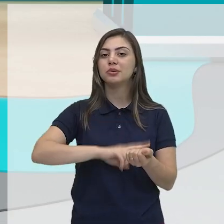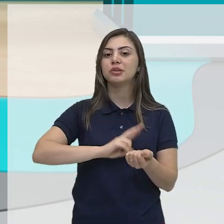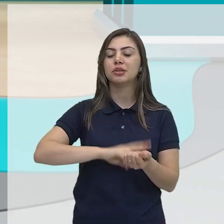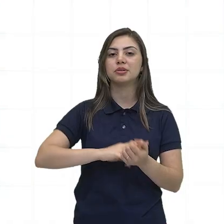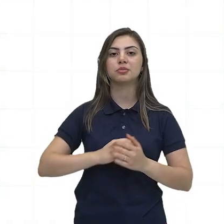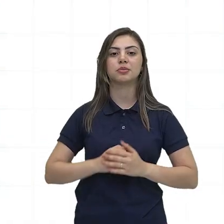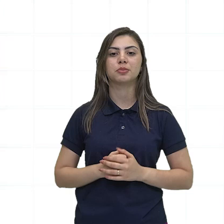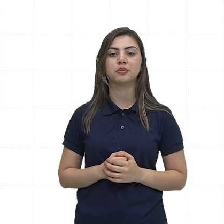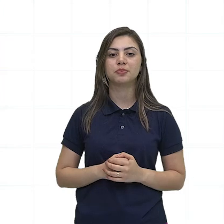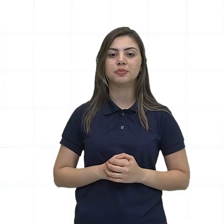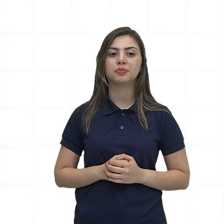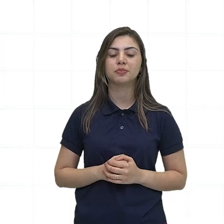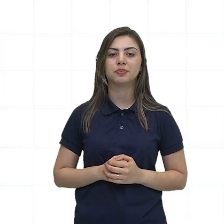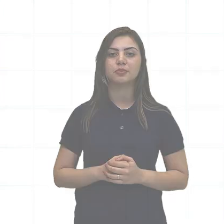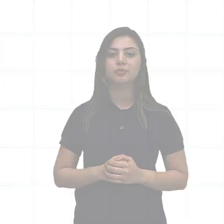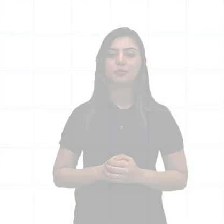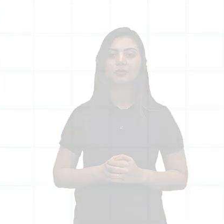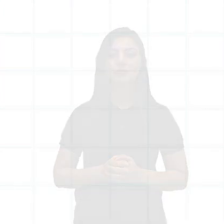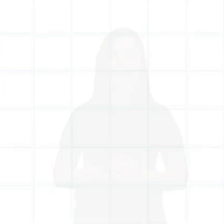ritmos.